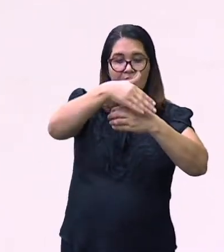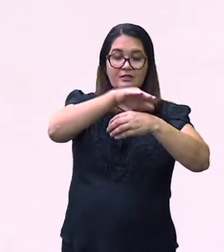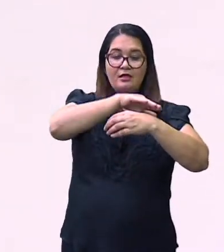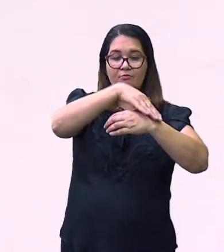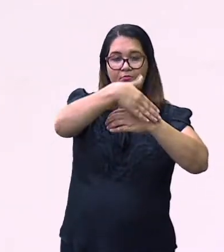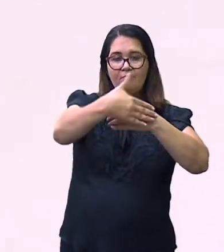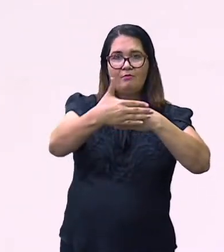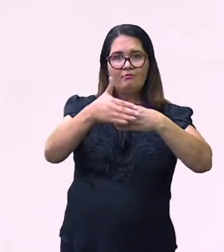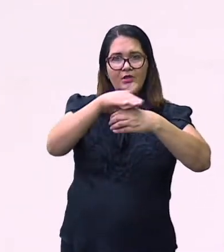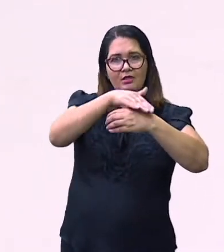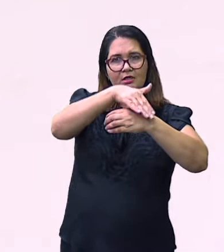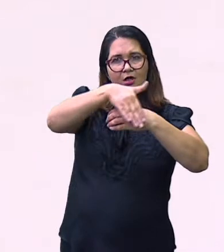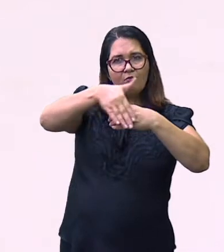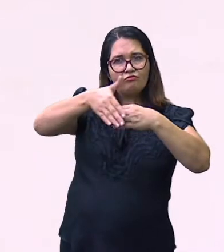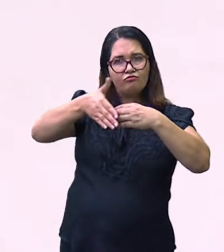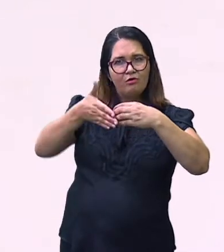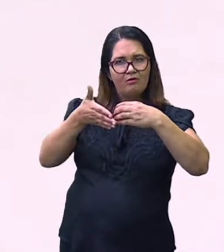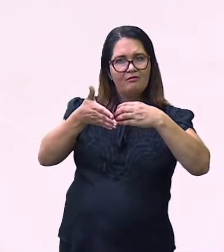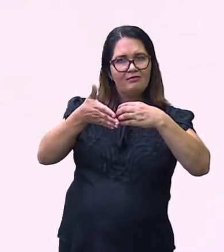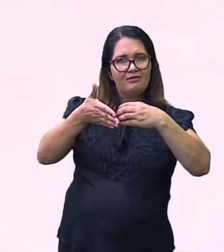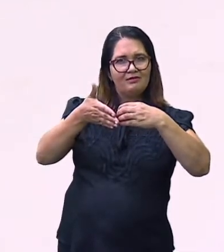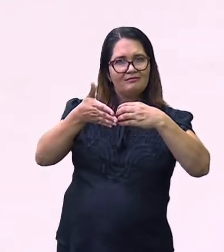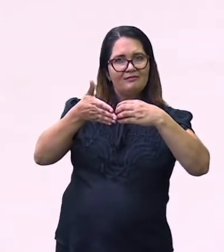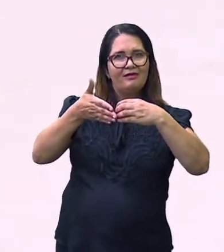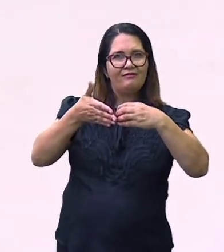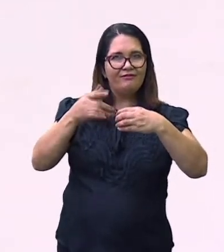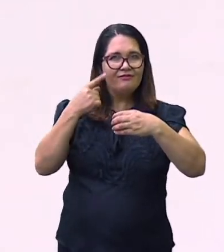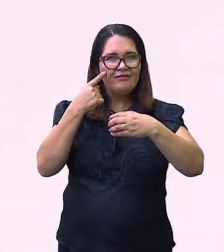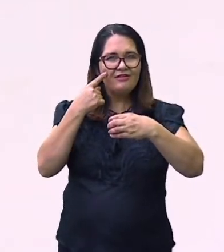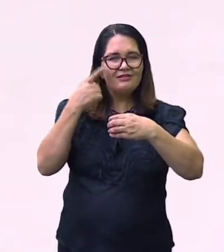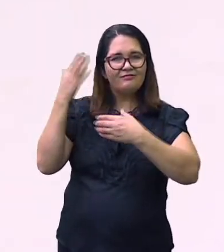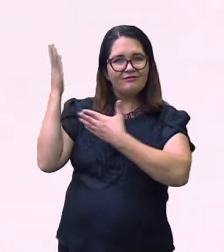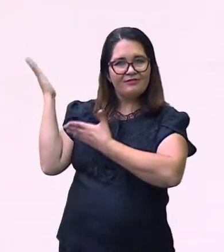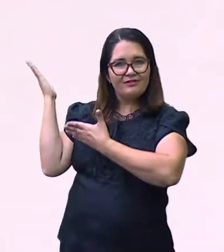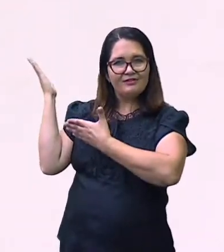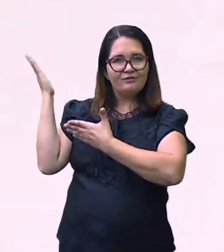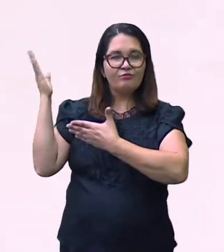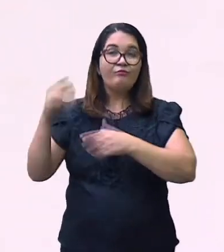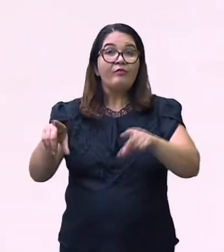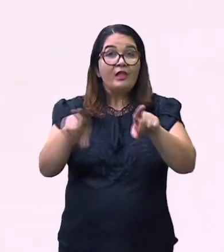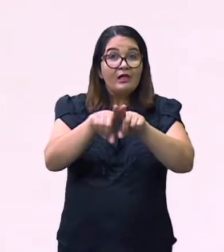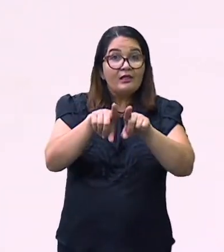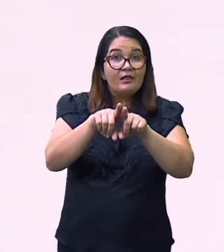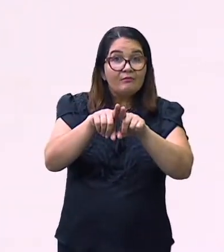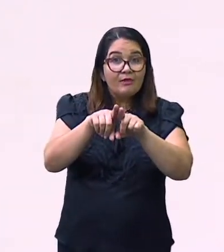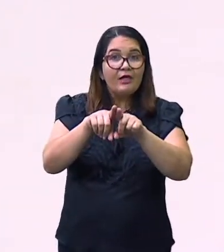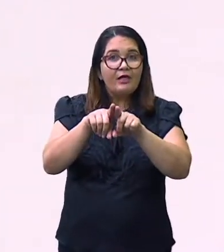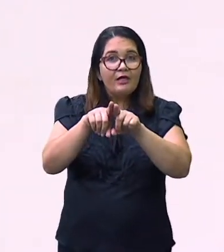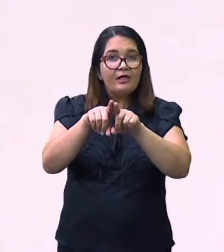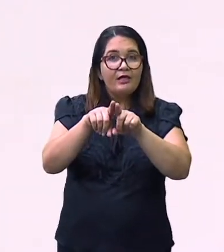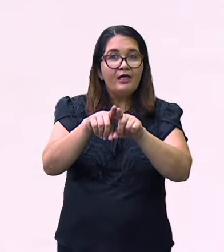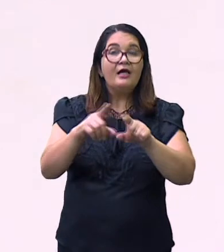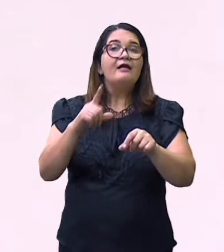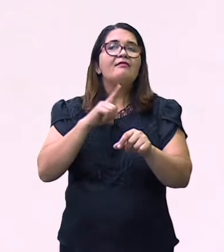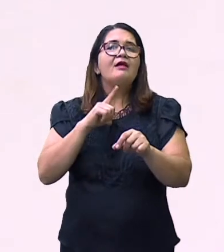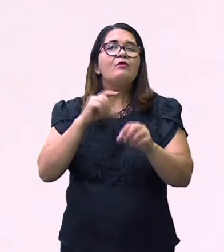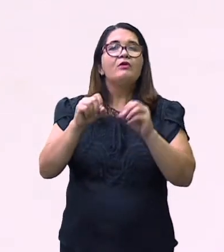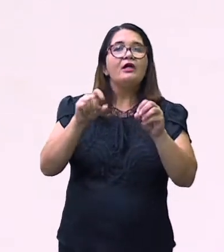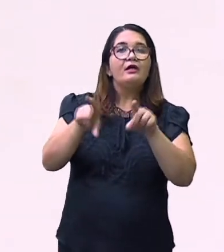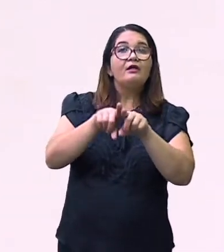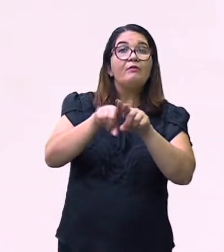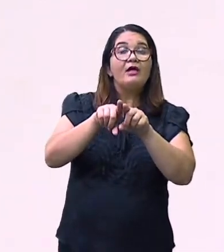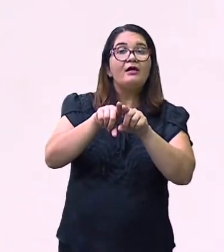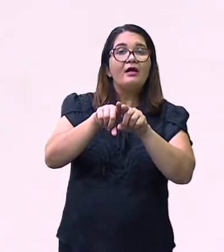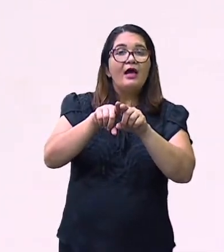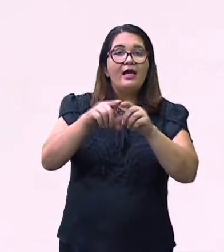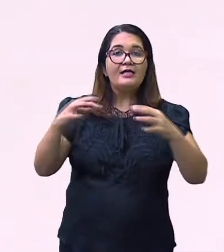celular, a gente vai ter espaços de fenda, aonde acontece a comunicação. Então,